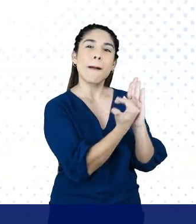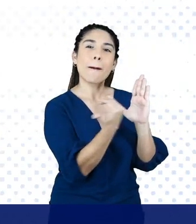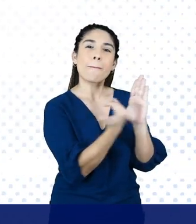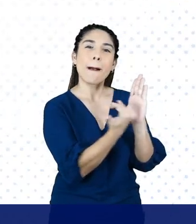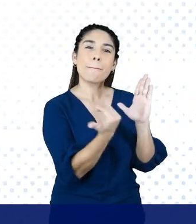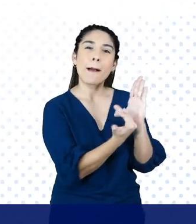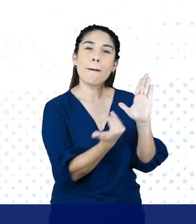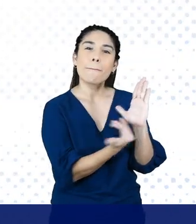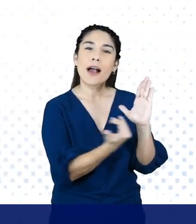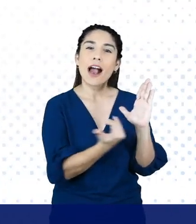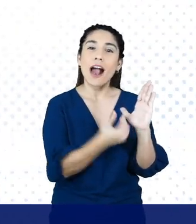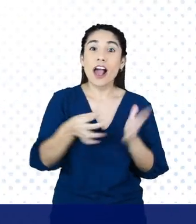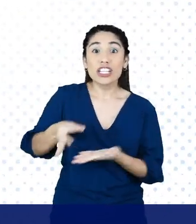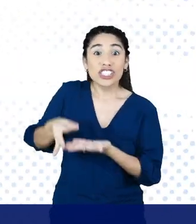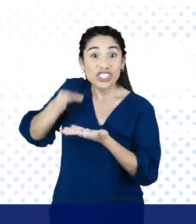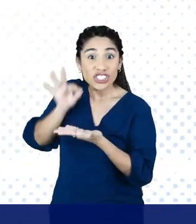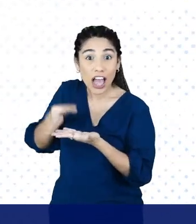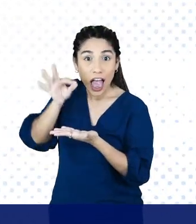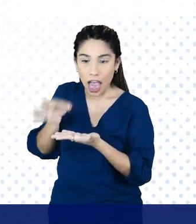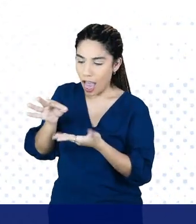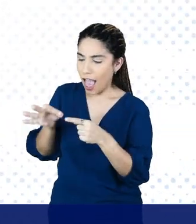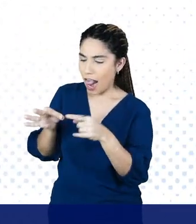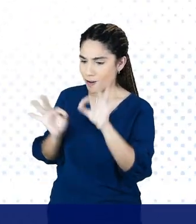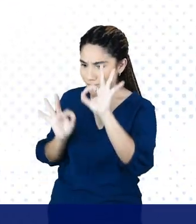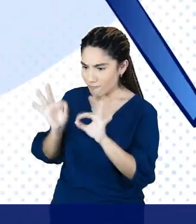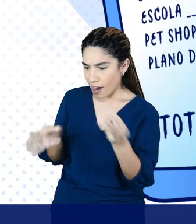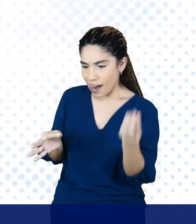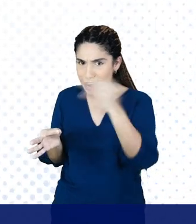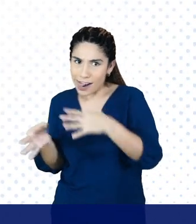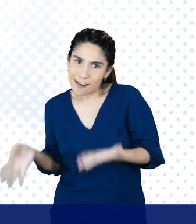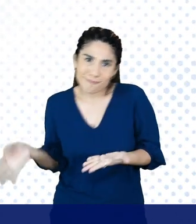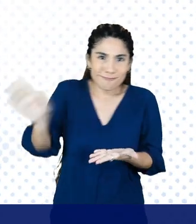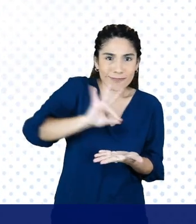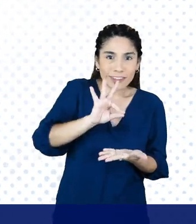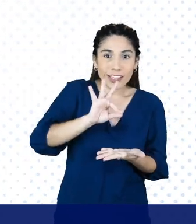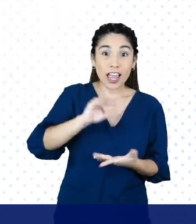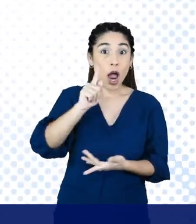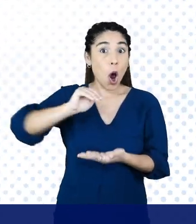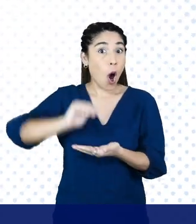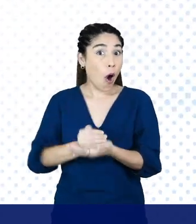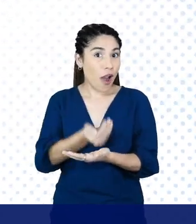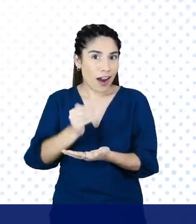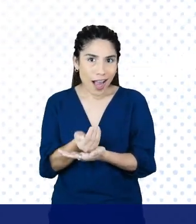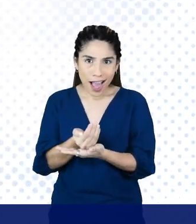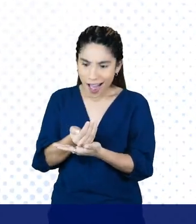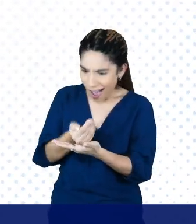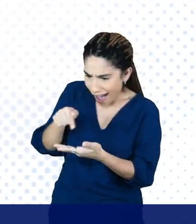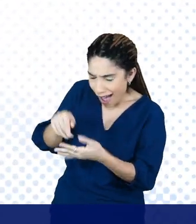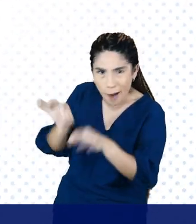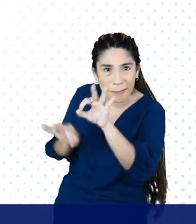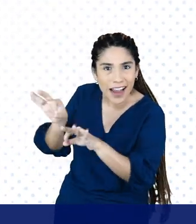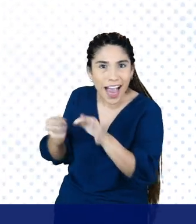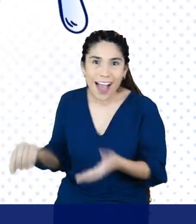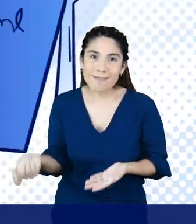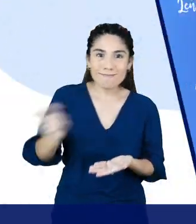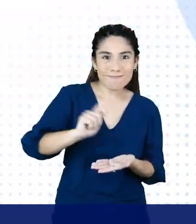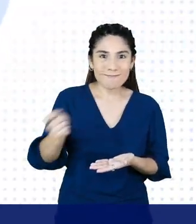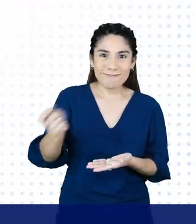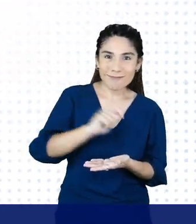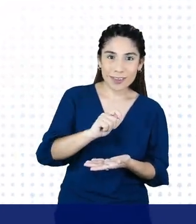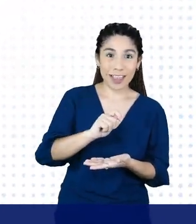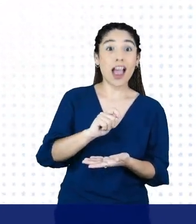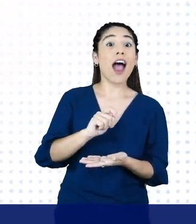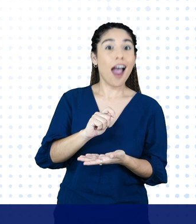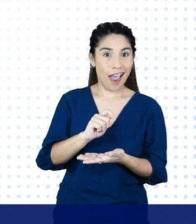Uma xícara de chá de orçamento bem definido. 2 colheres de sopa de planejamento de cardápio.